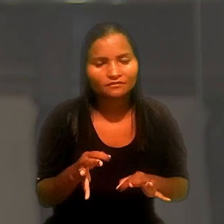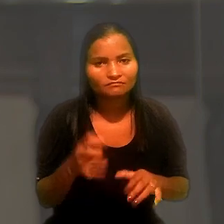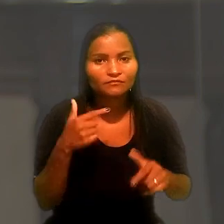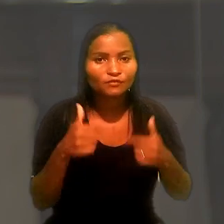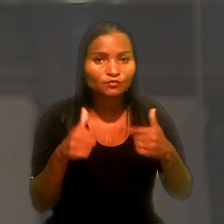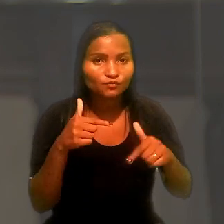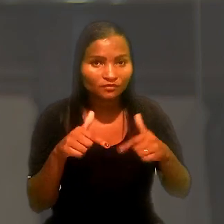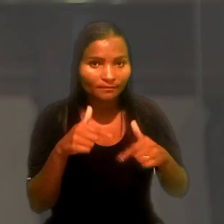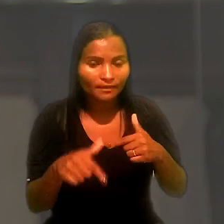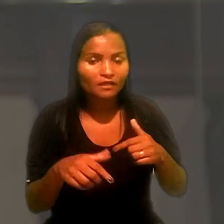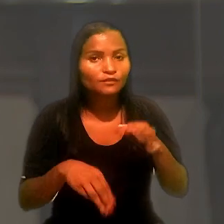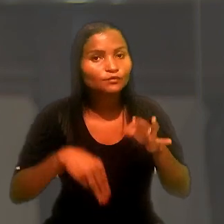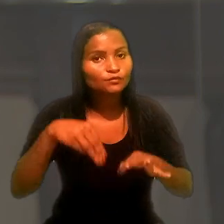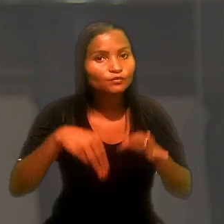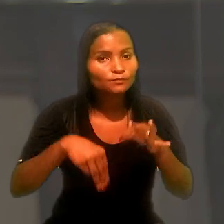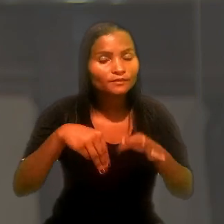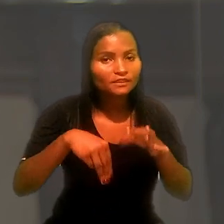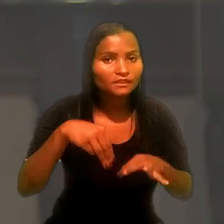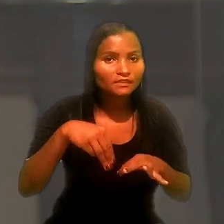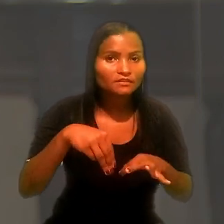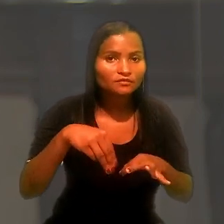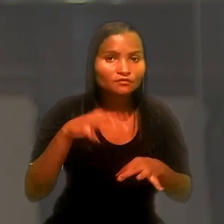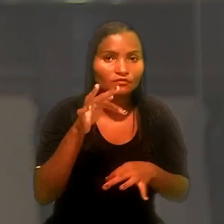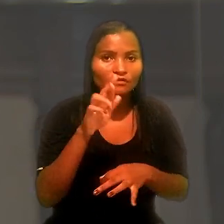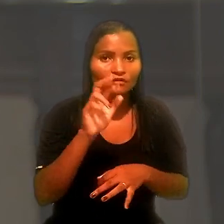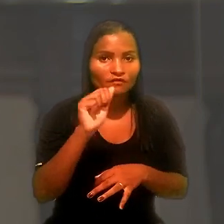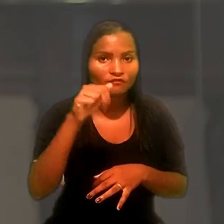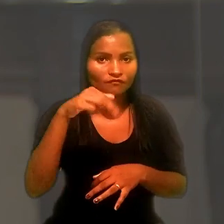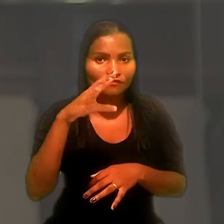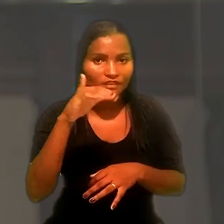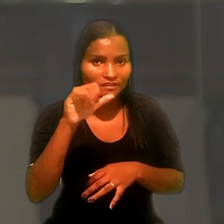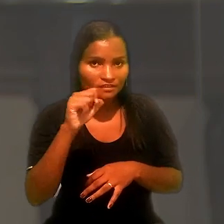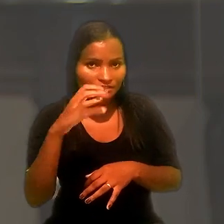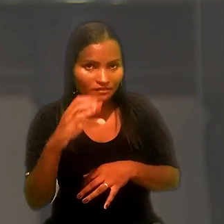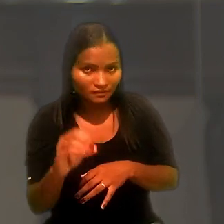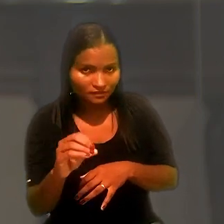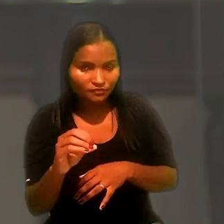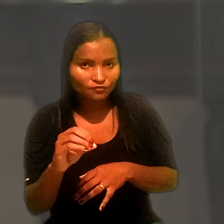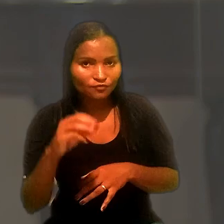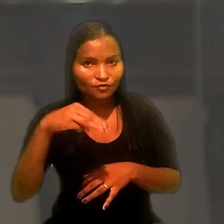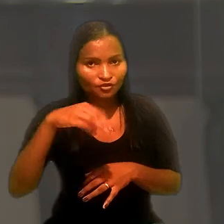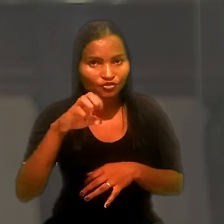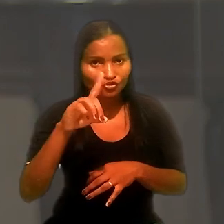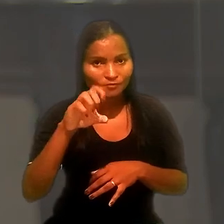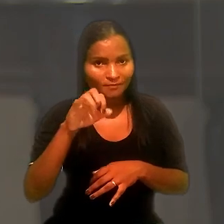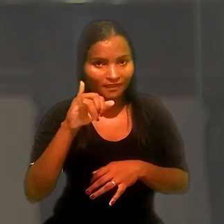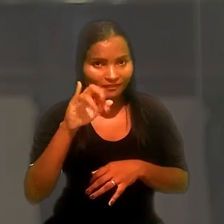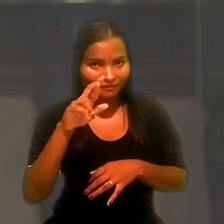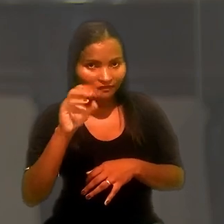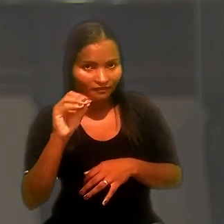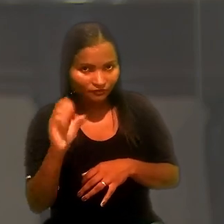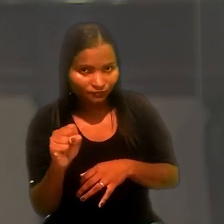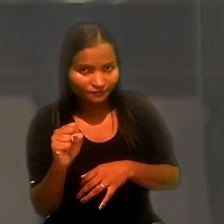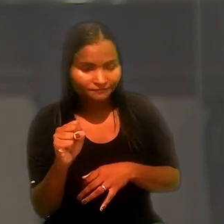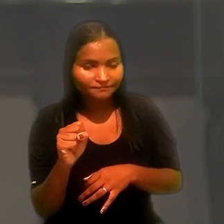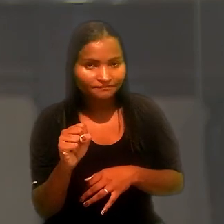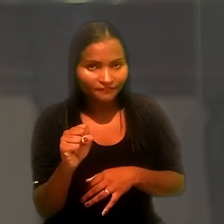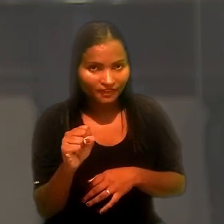da atuação do ministro Francisco Fausto Paula de Medeiros, que